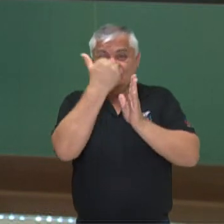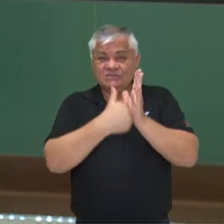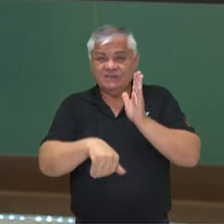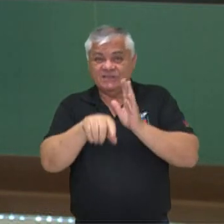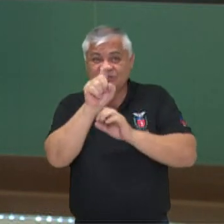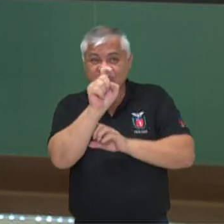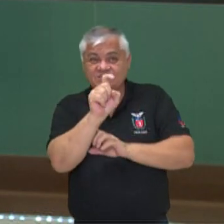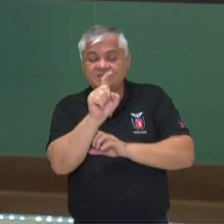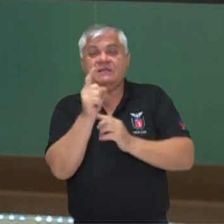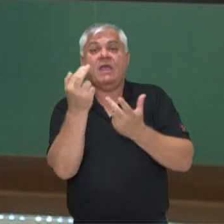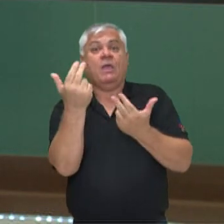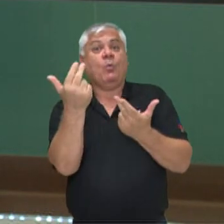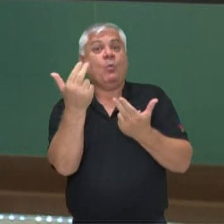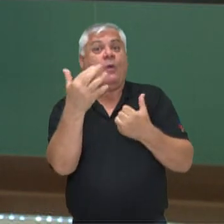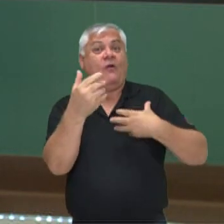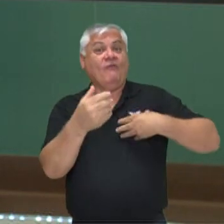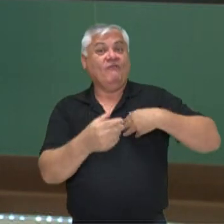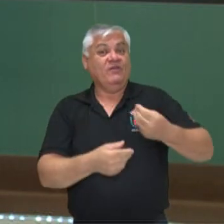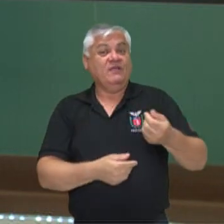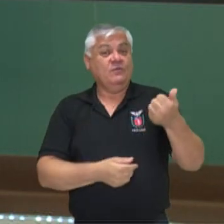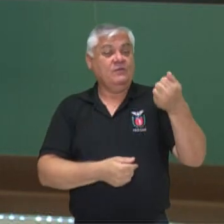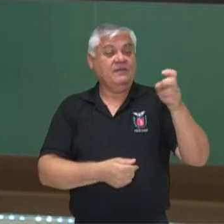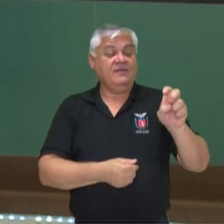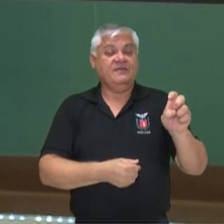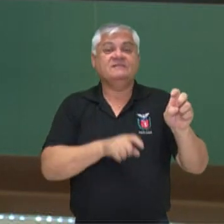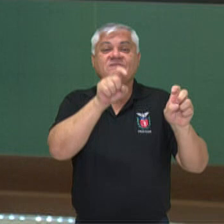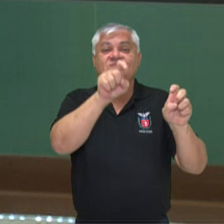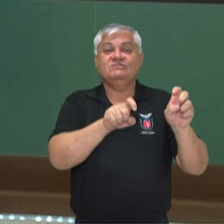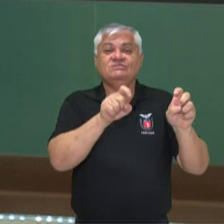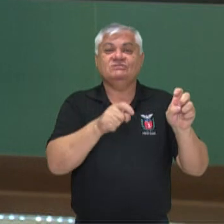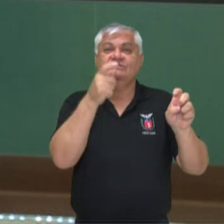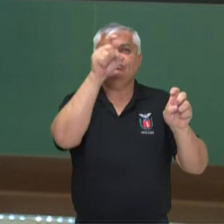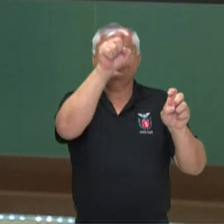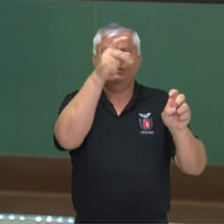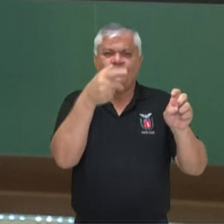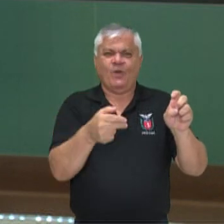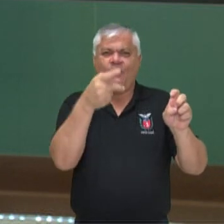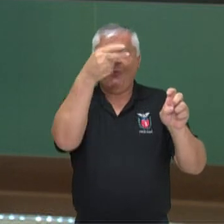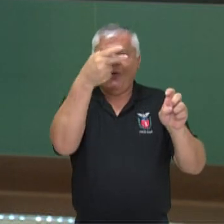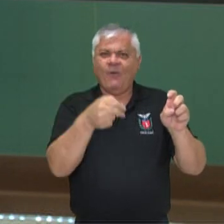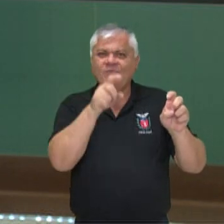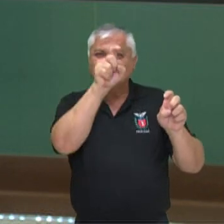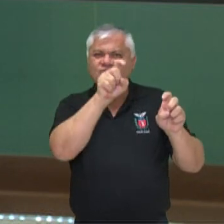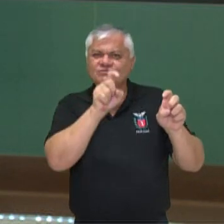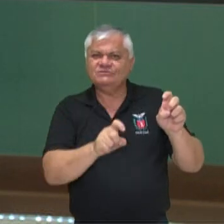pai, é o mesmo tempo que eu tiro do filho. Deu para entender?